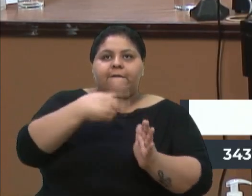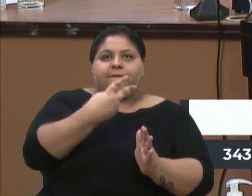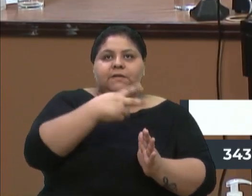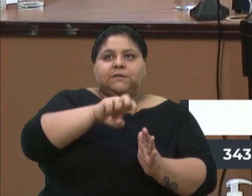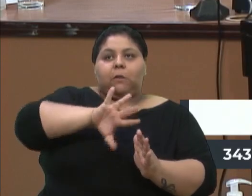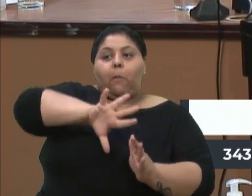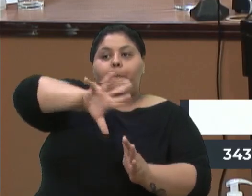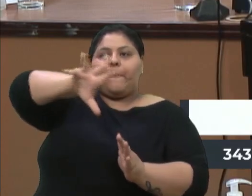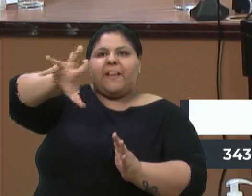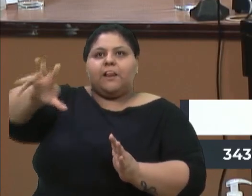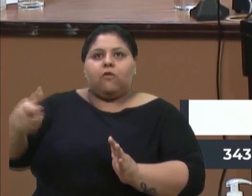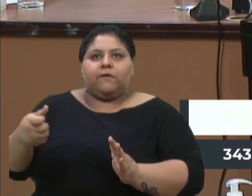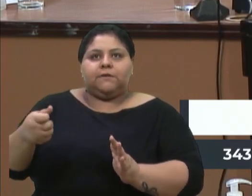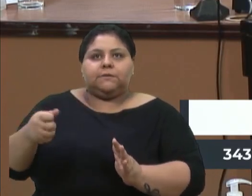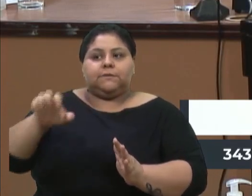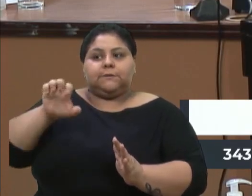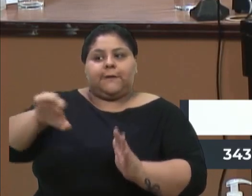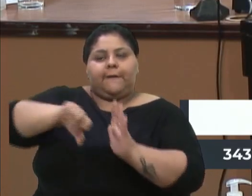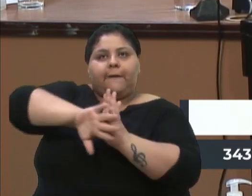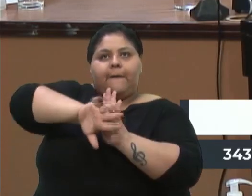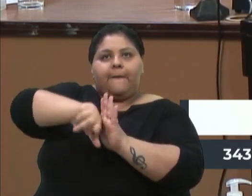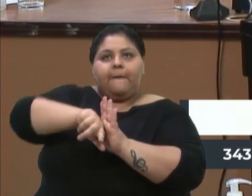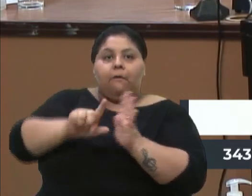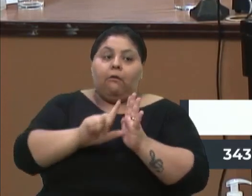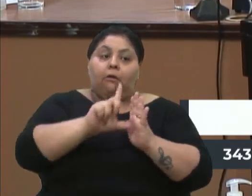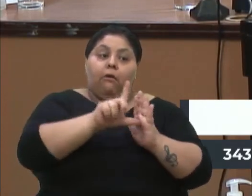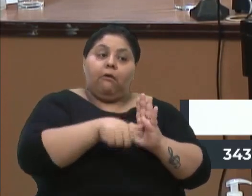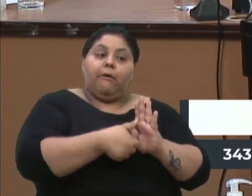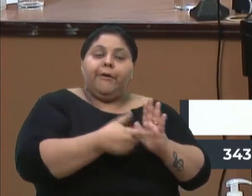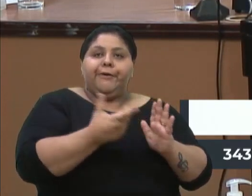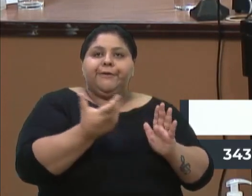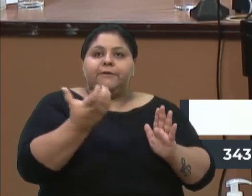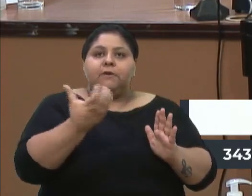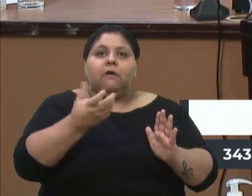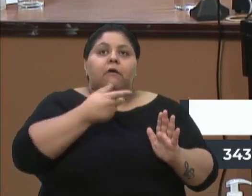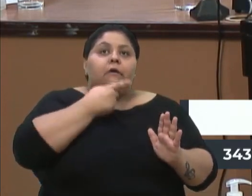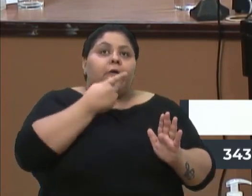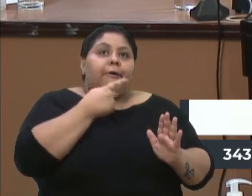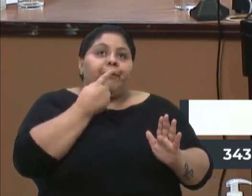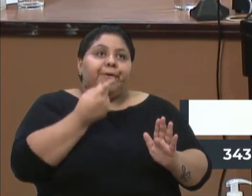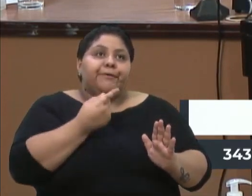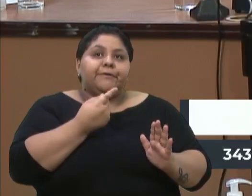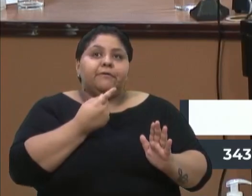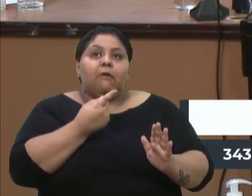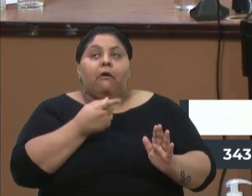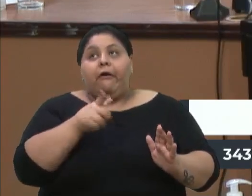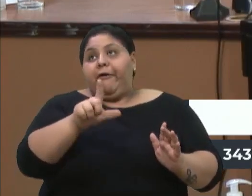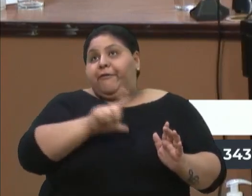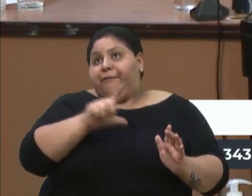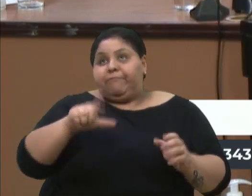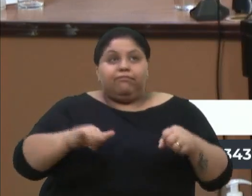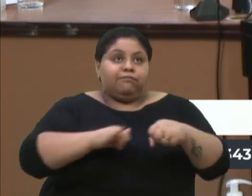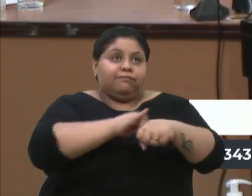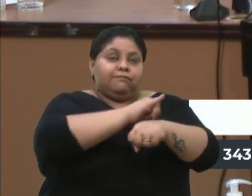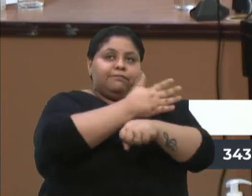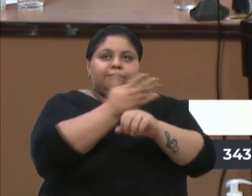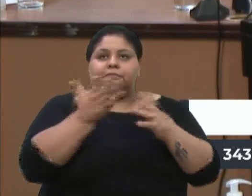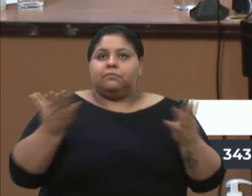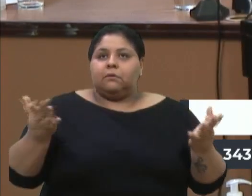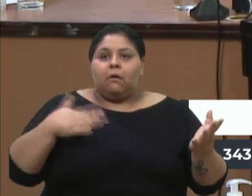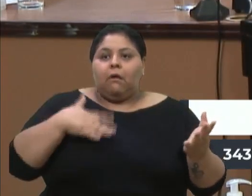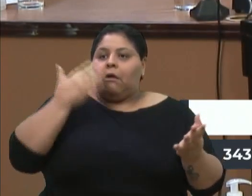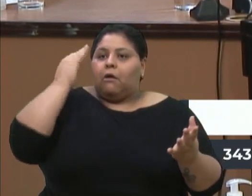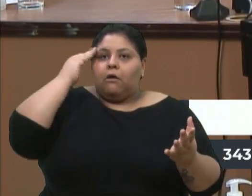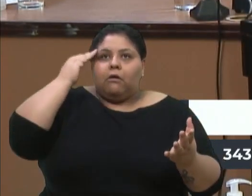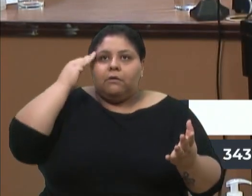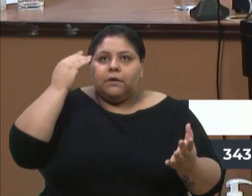bilhões, e depois querem dizer que, né, não, tu vê, e aviãozinho, não sei o que. Cara, eu não sei o que